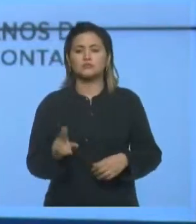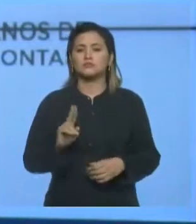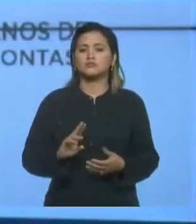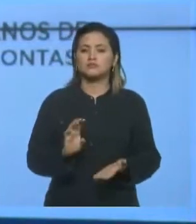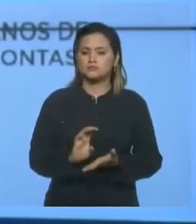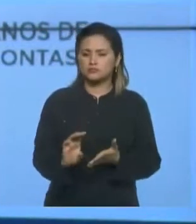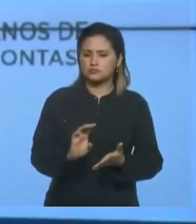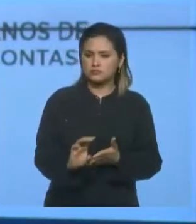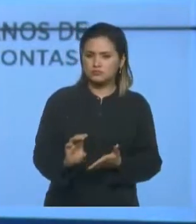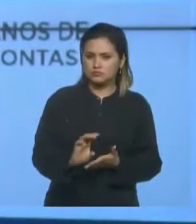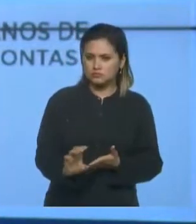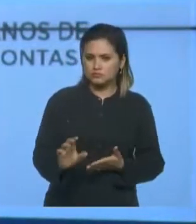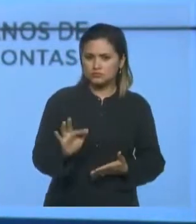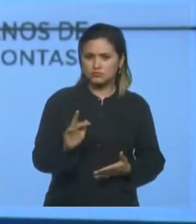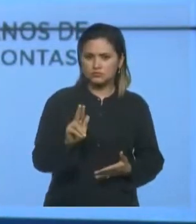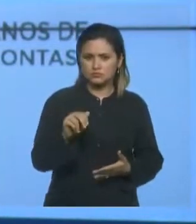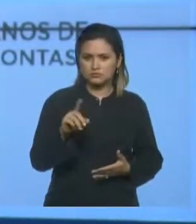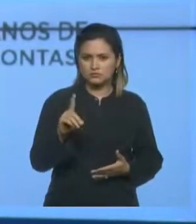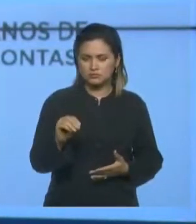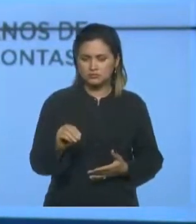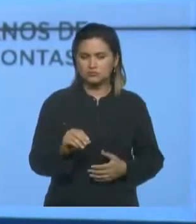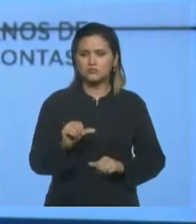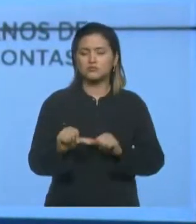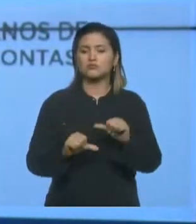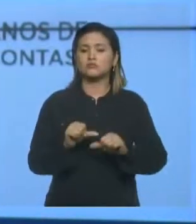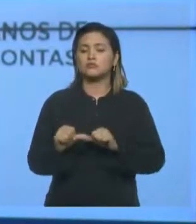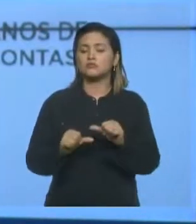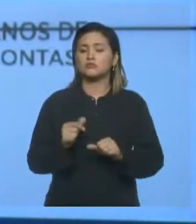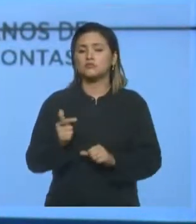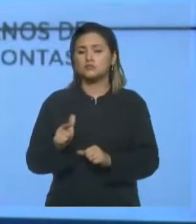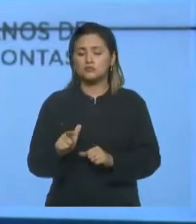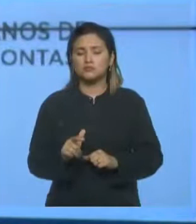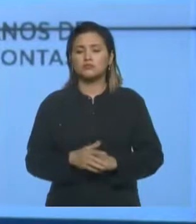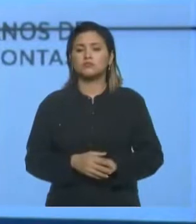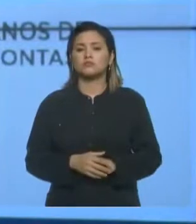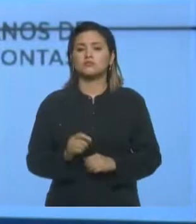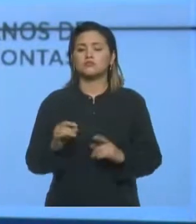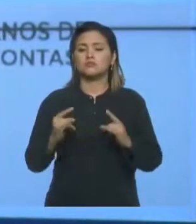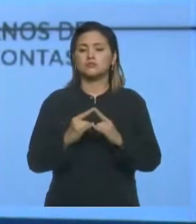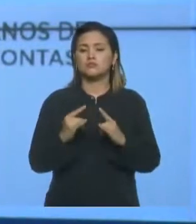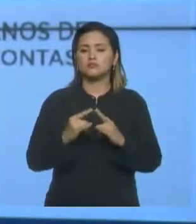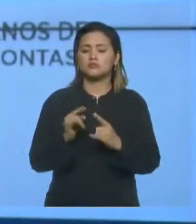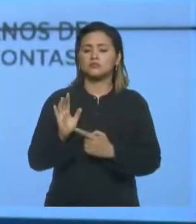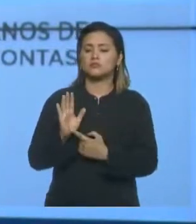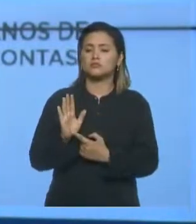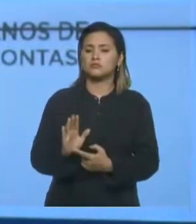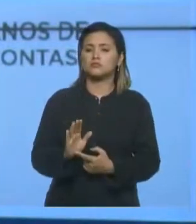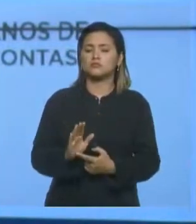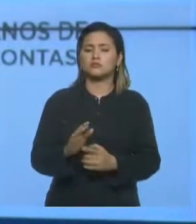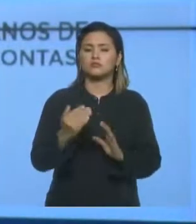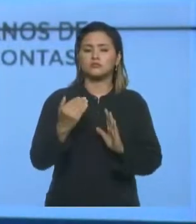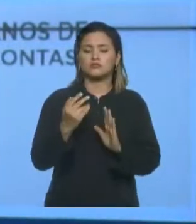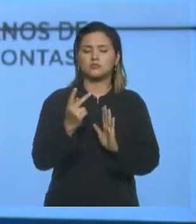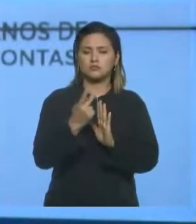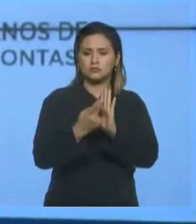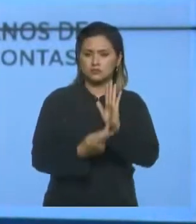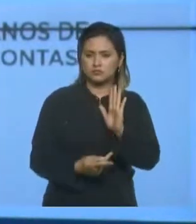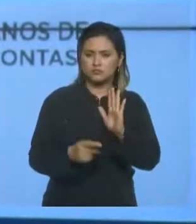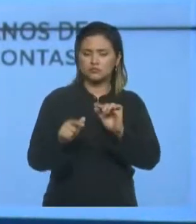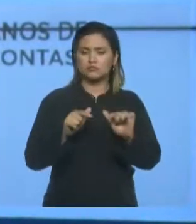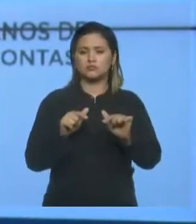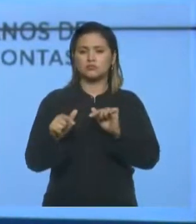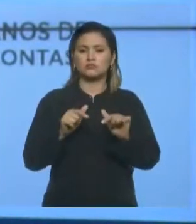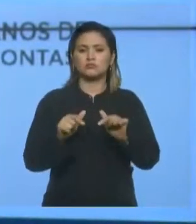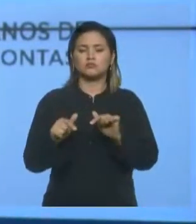do fundo. Outra alteração que a gente pediu, que essas instituições apresentem seus planos de trabalho, todas as